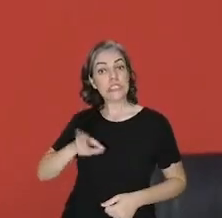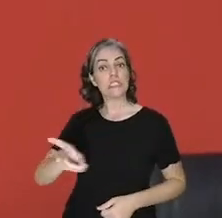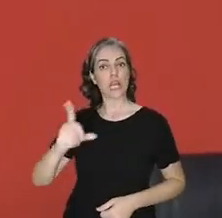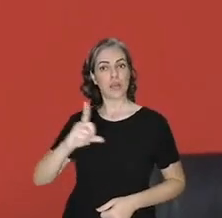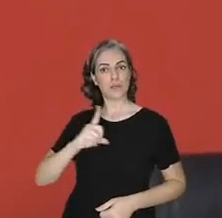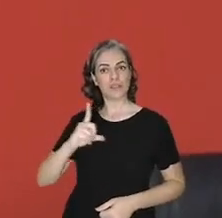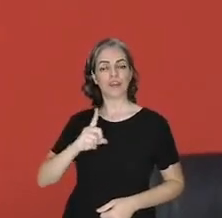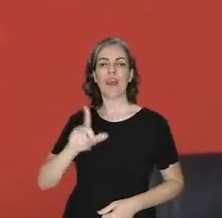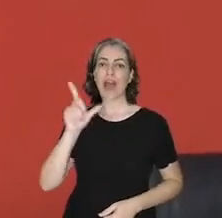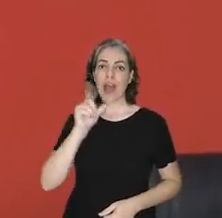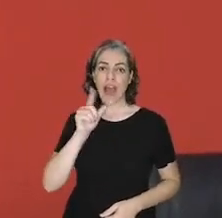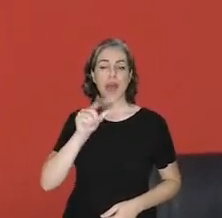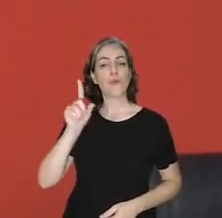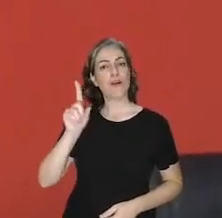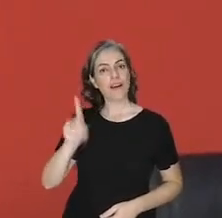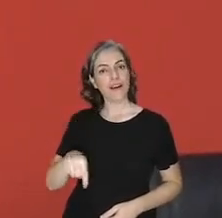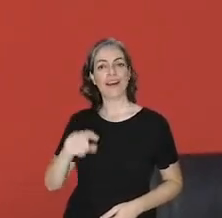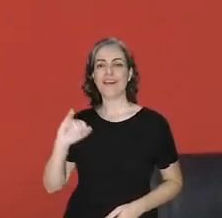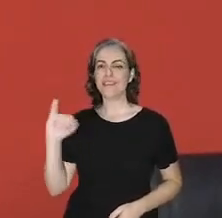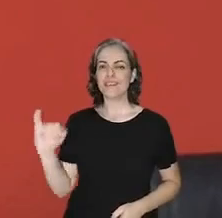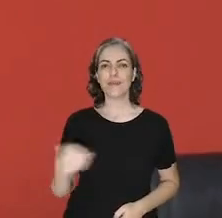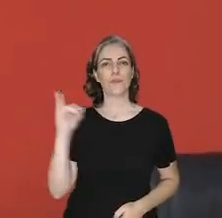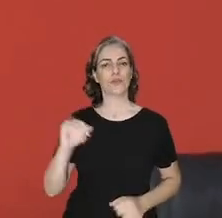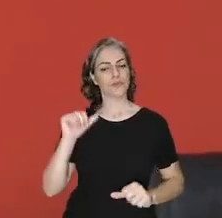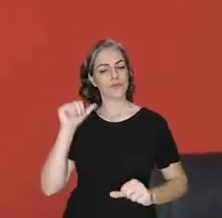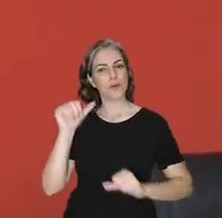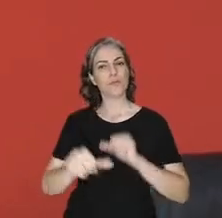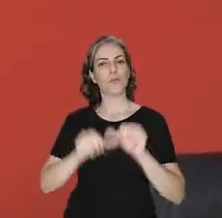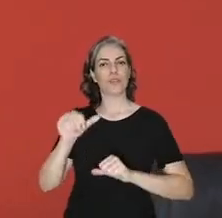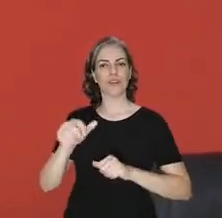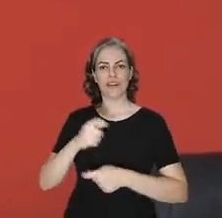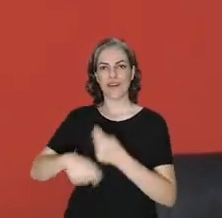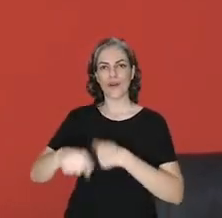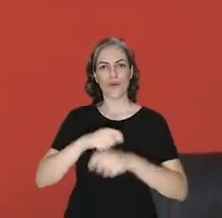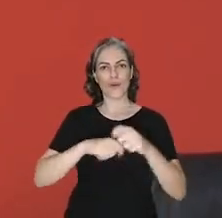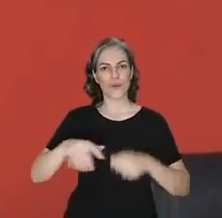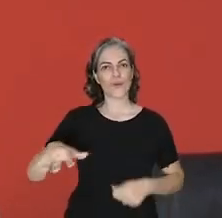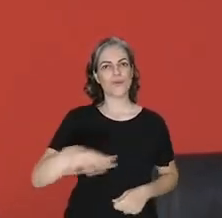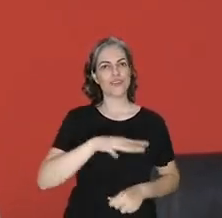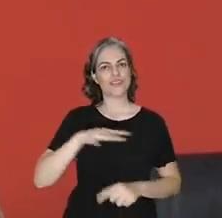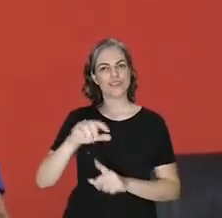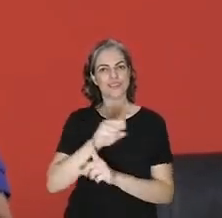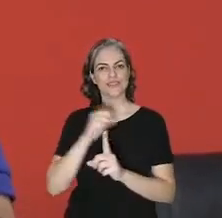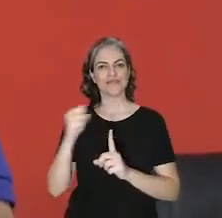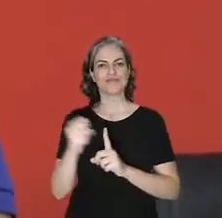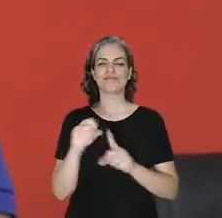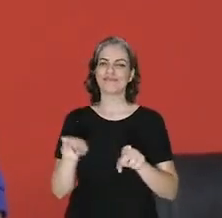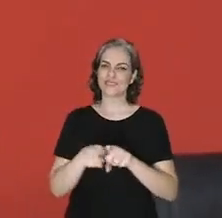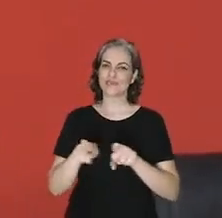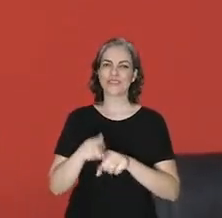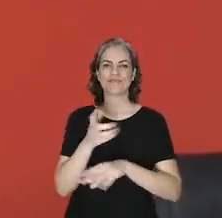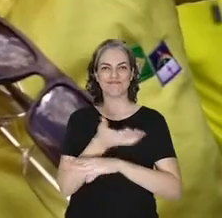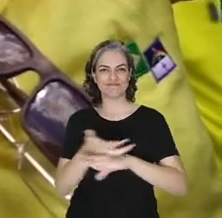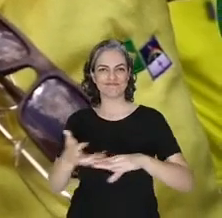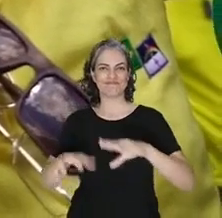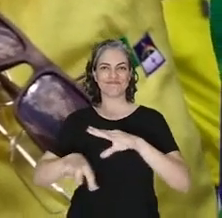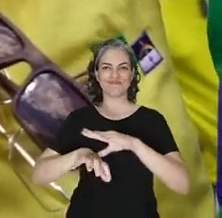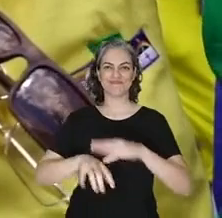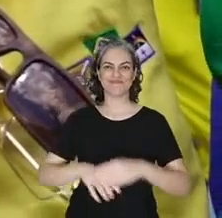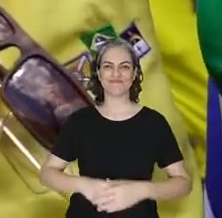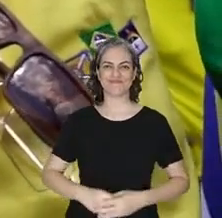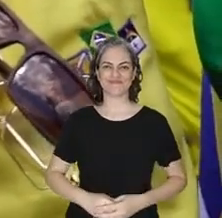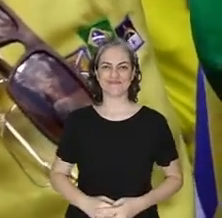regularidade a água como fator de mudança Econômica Social e Ambiental